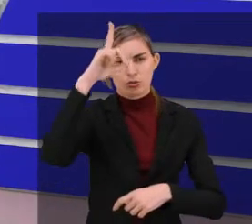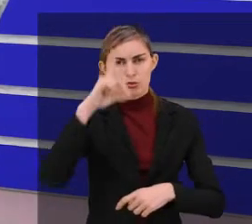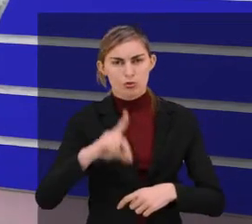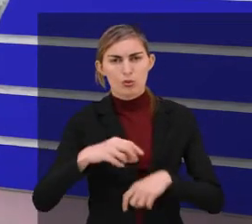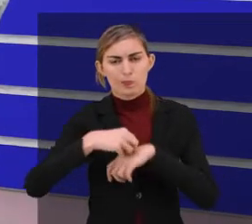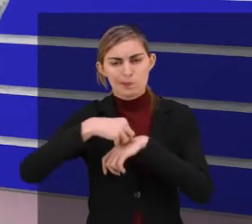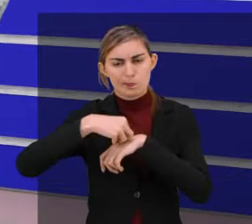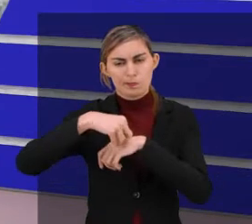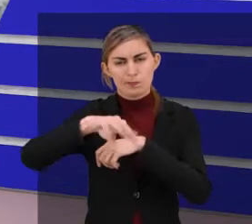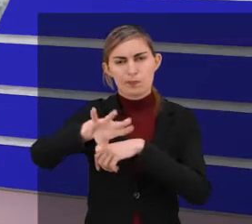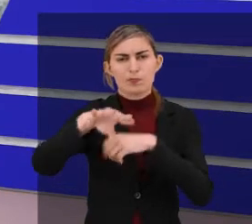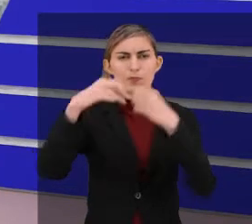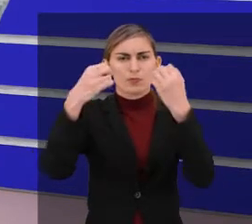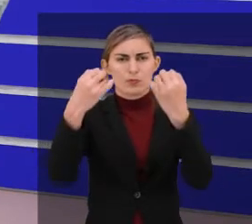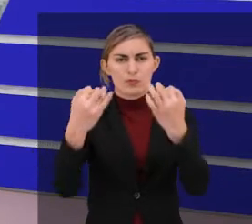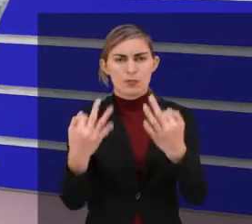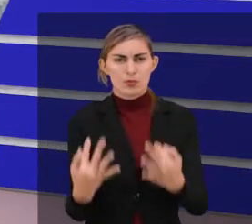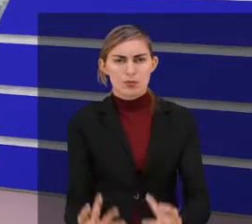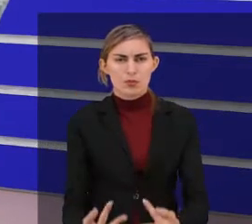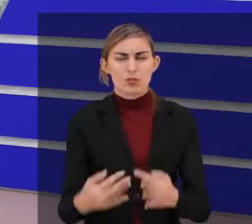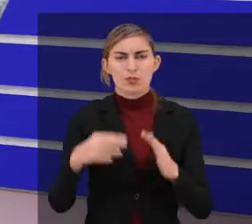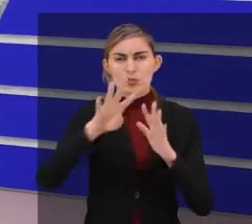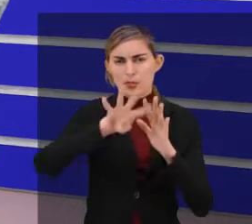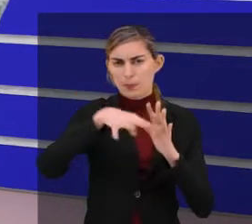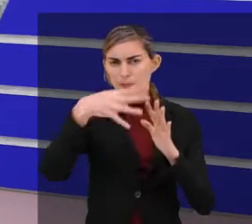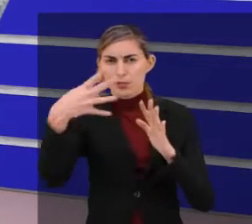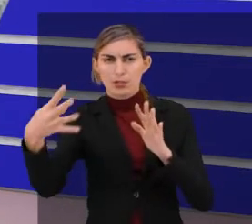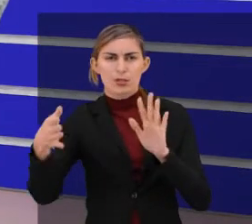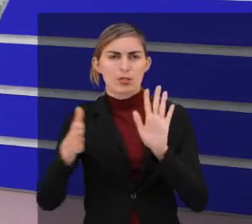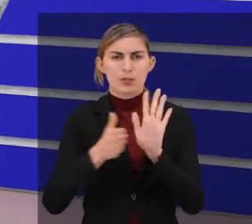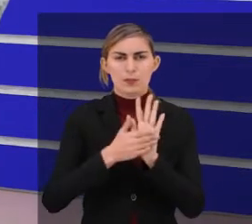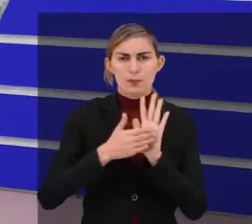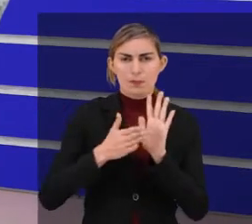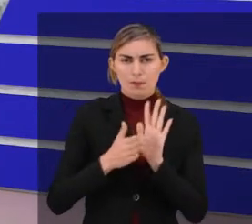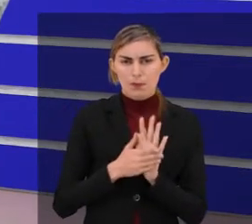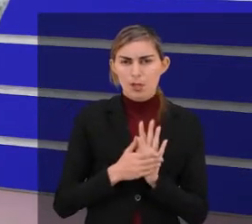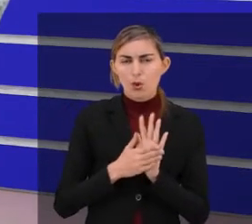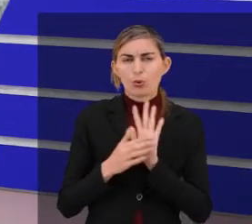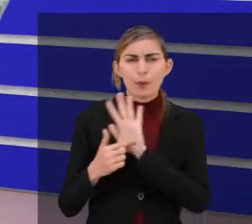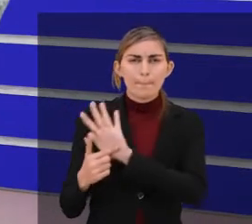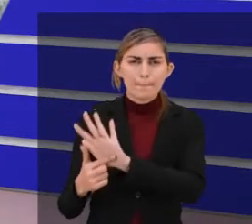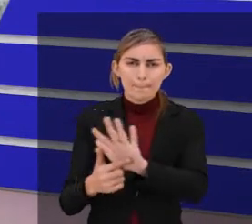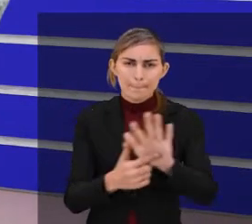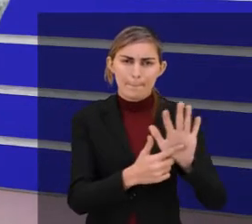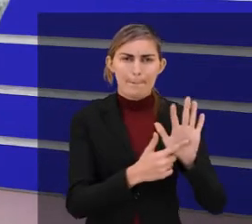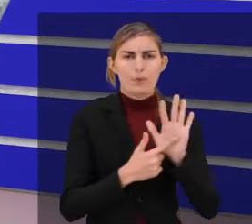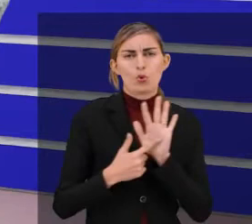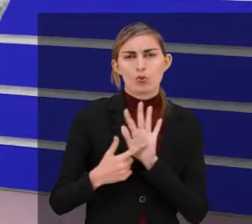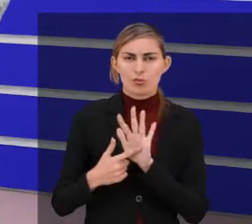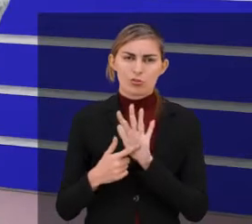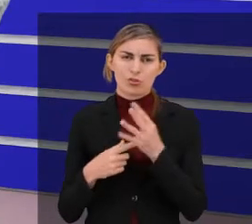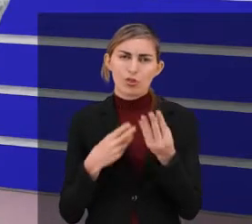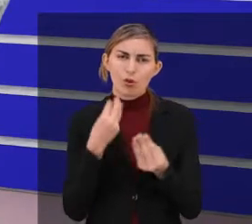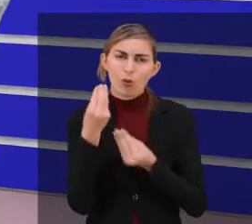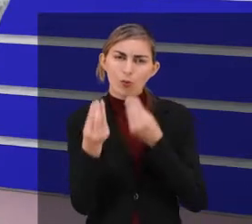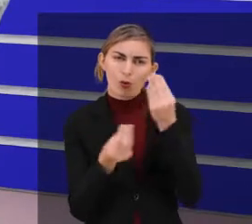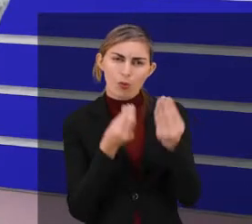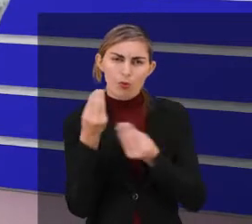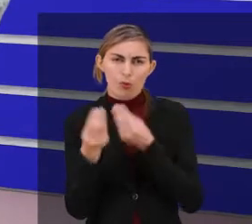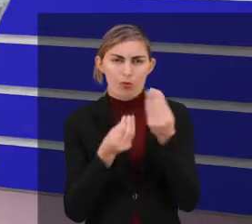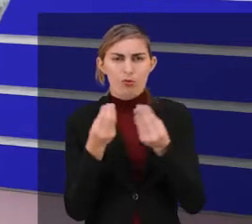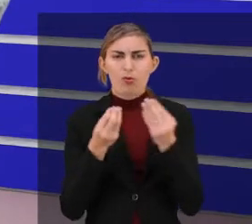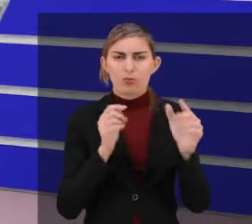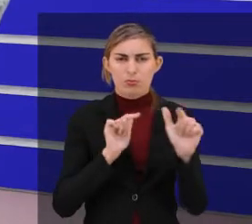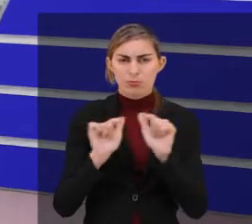diretoria, expus o caso, coloquei as planilhas em pauta, demonstrei como estava